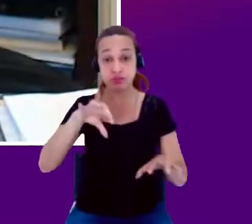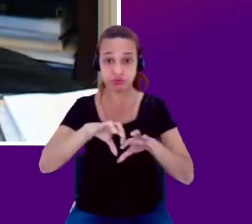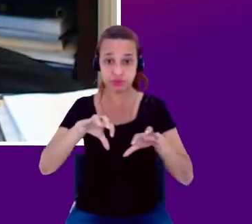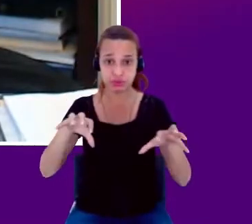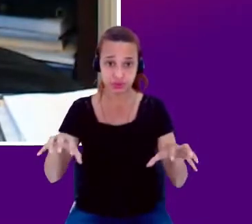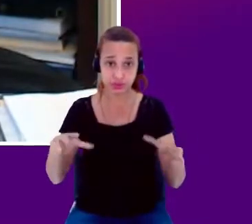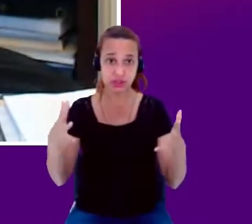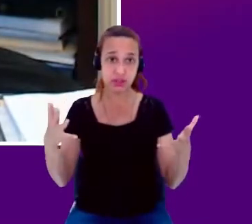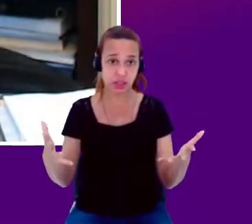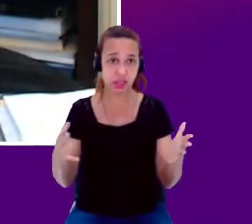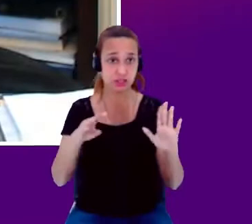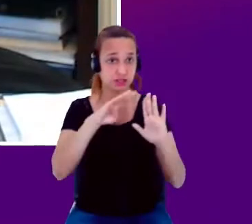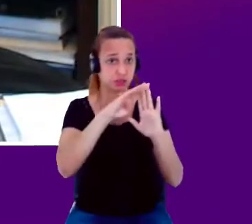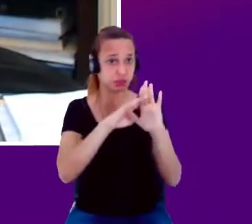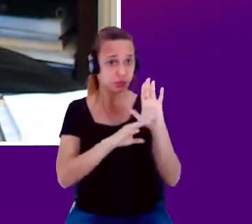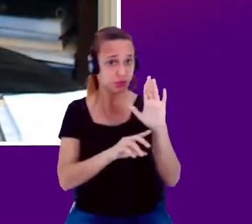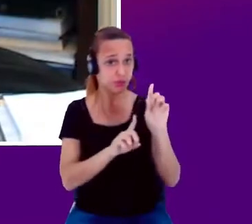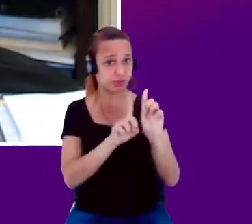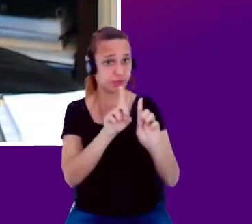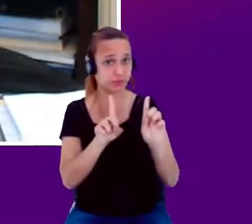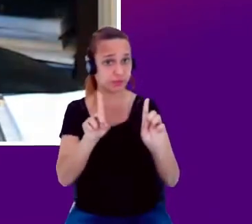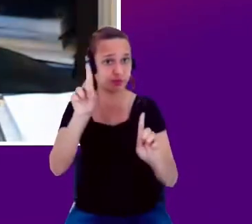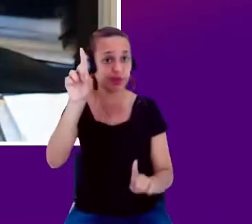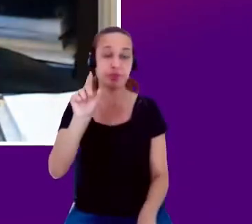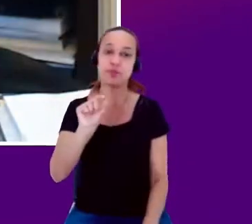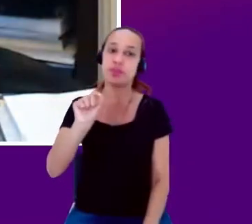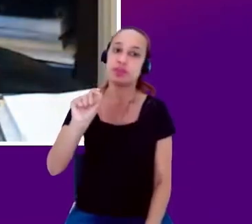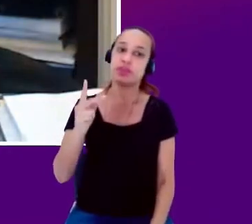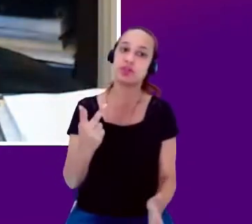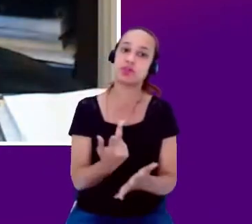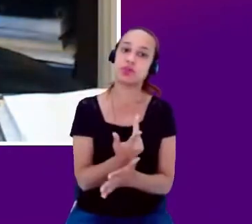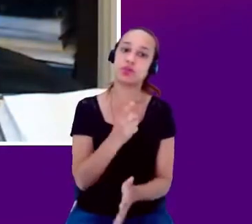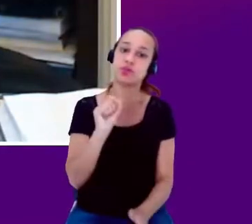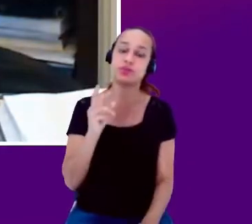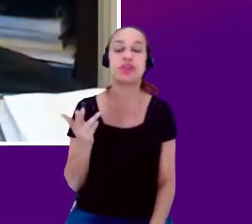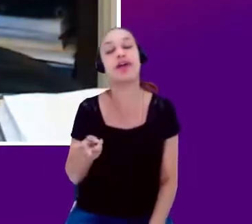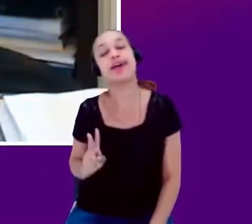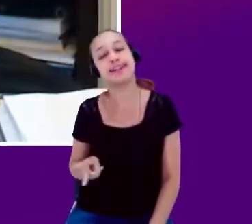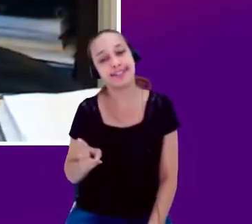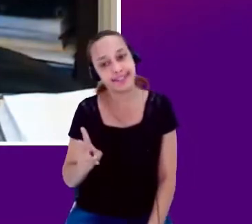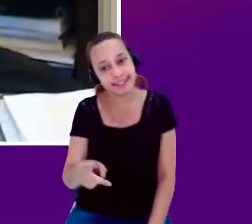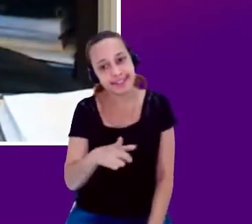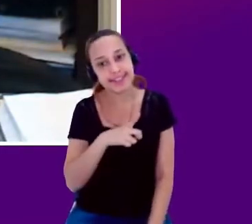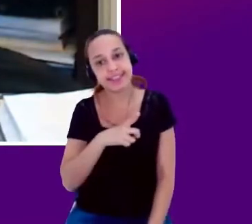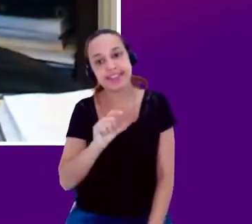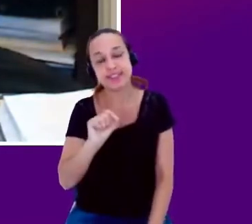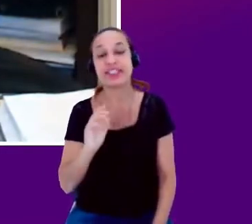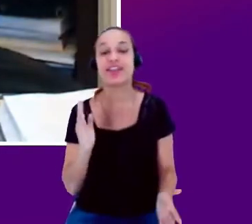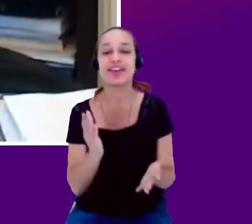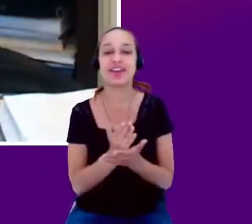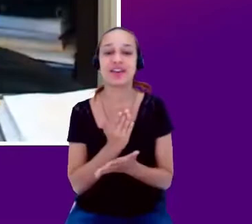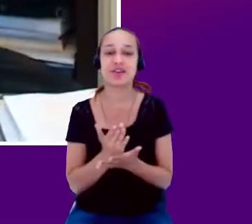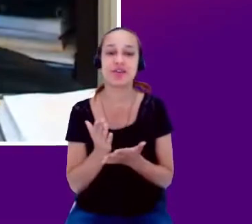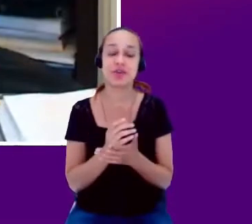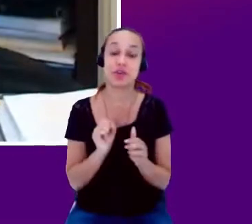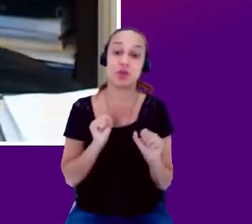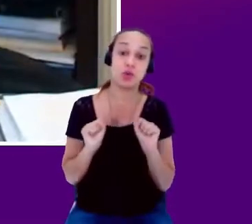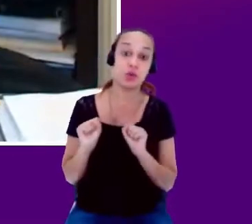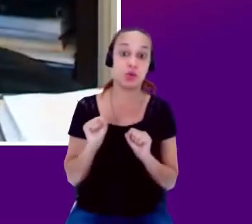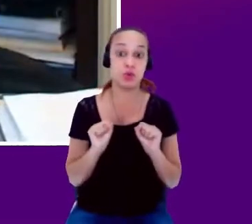estatística. Isso, obviamente, já sempre gerou, né, algumas aflições